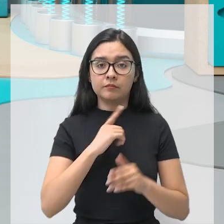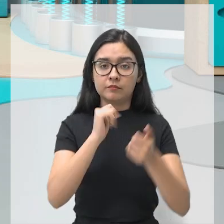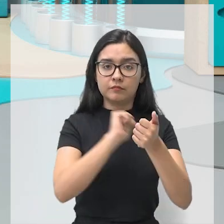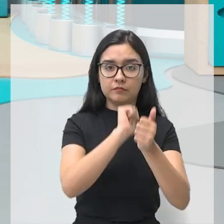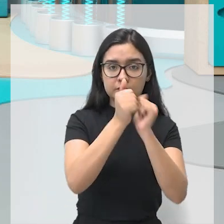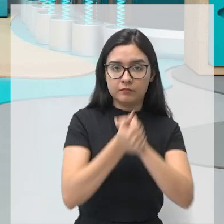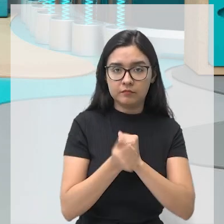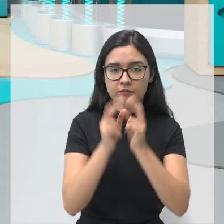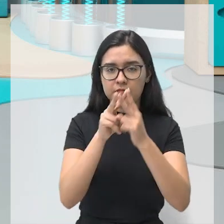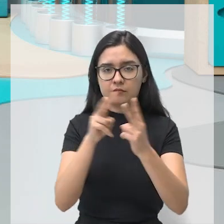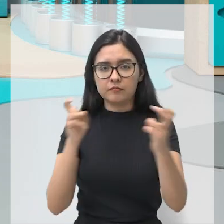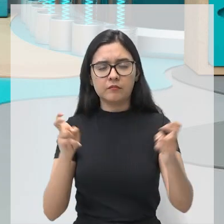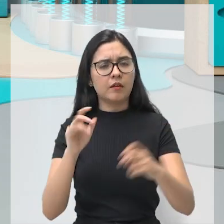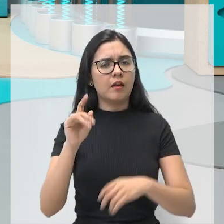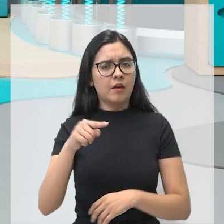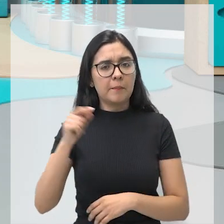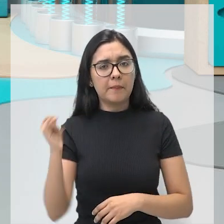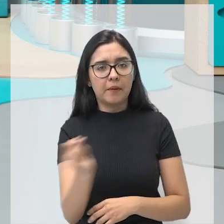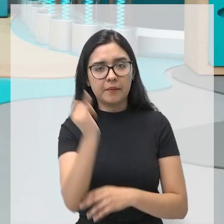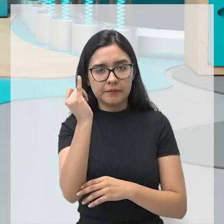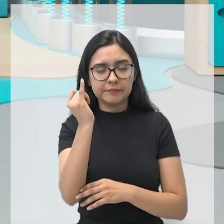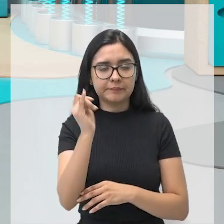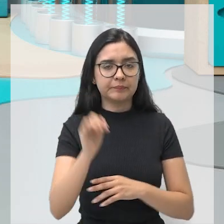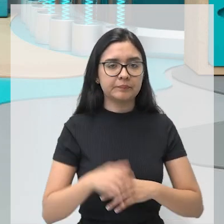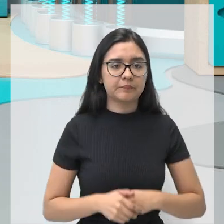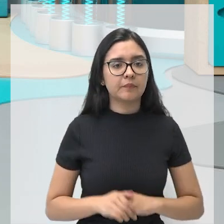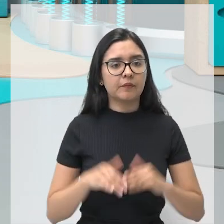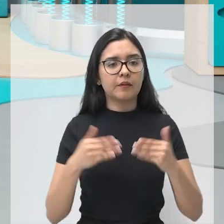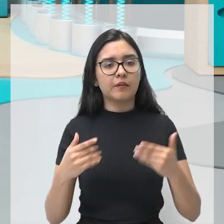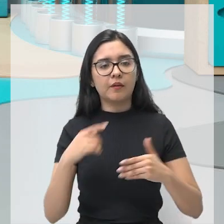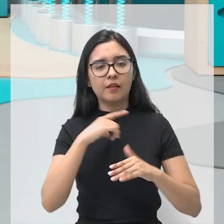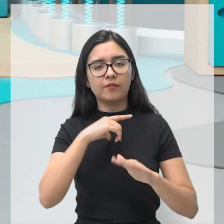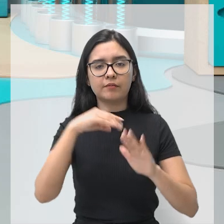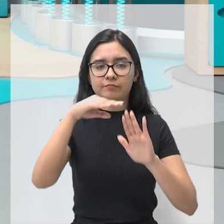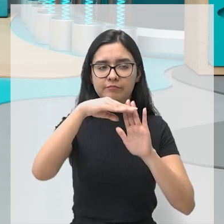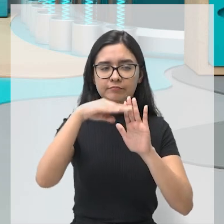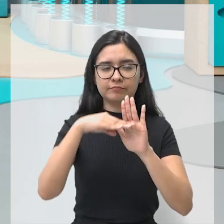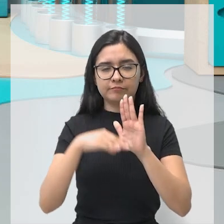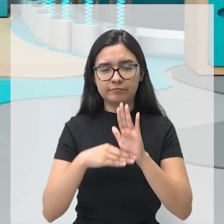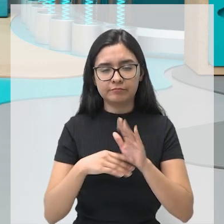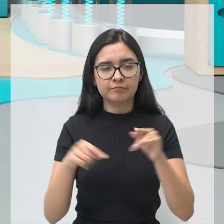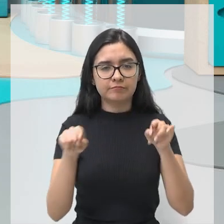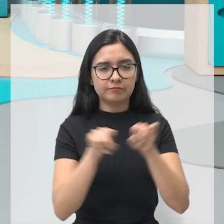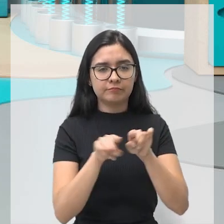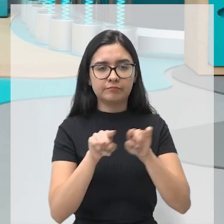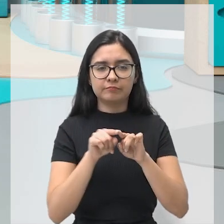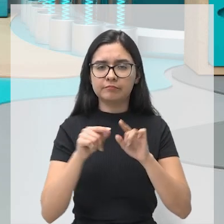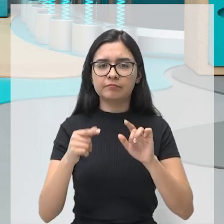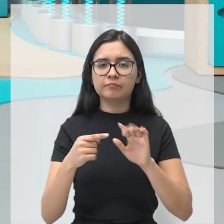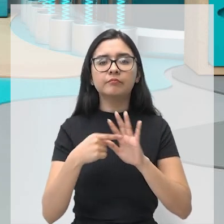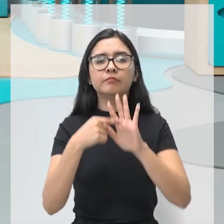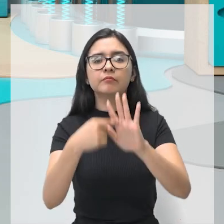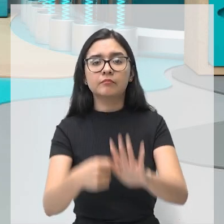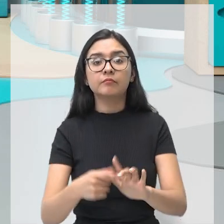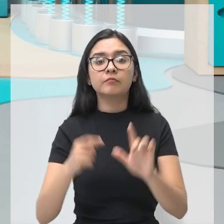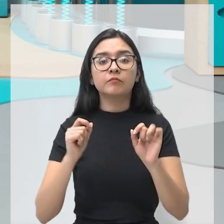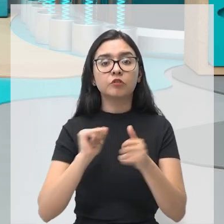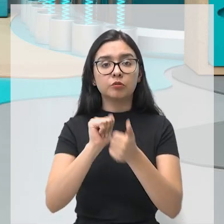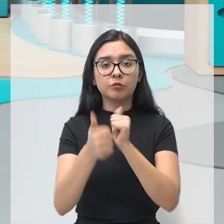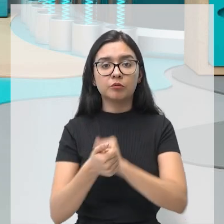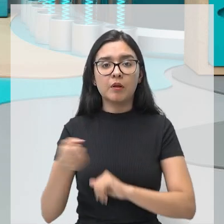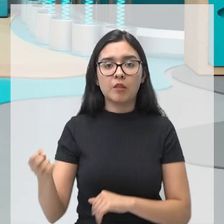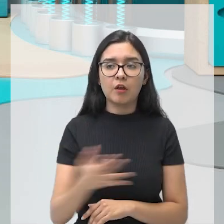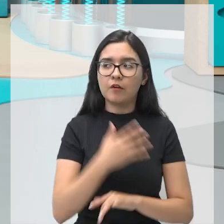esportivização do virtual, ela é de suma importância, porque ela vai dando aí um respaldo como uma manifestação esportiva de uma nova